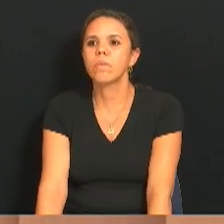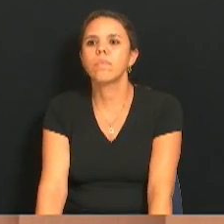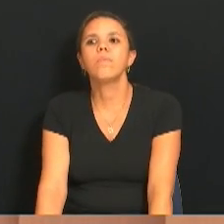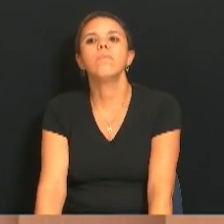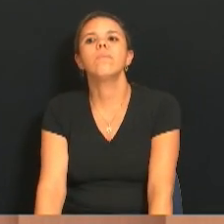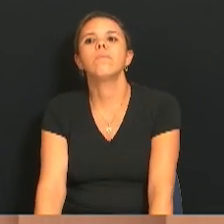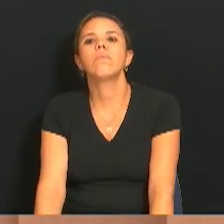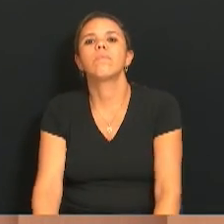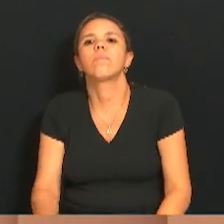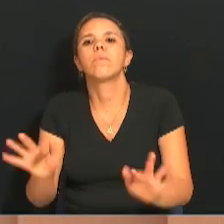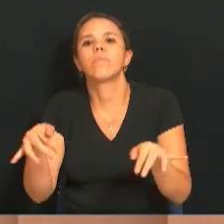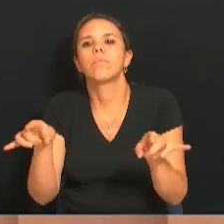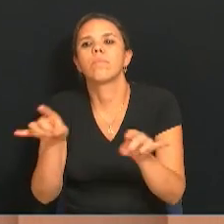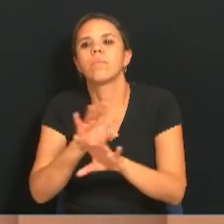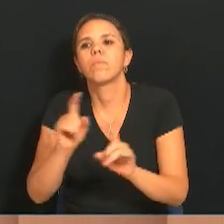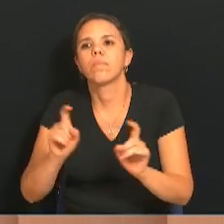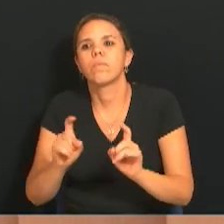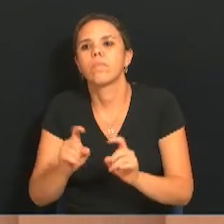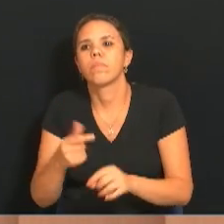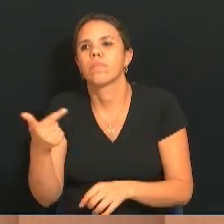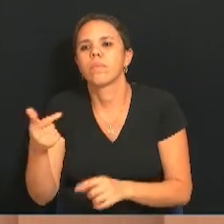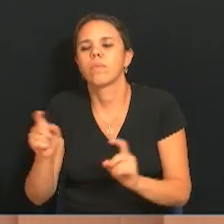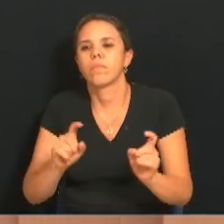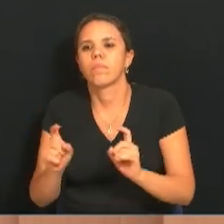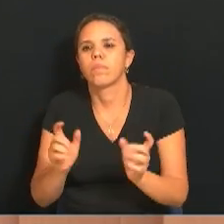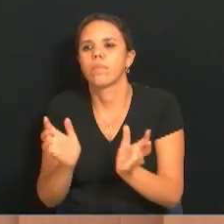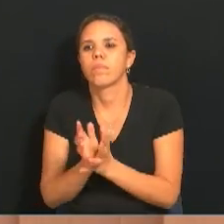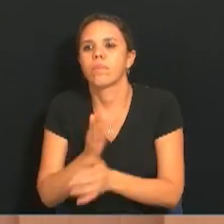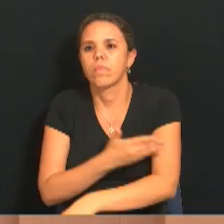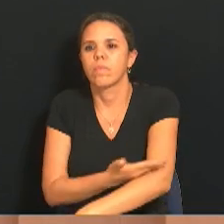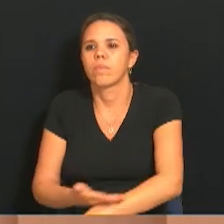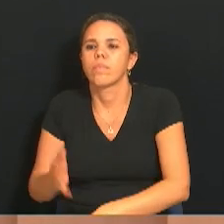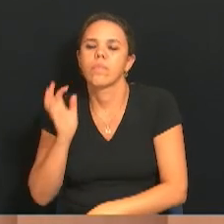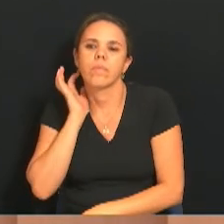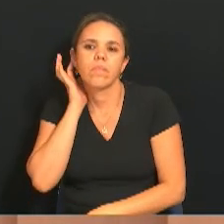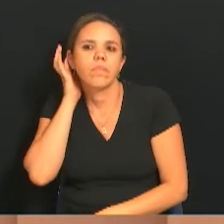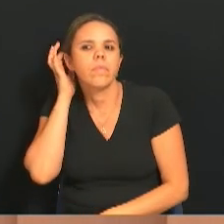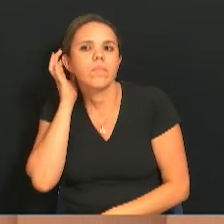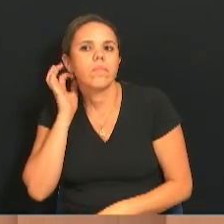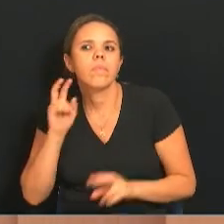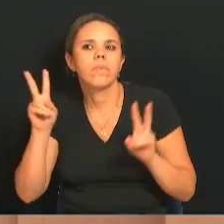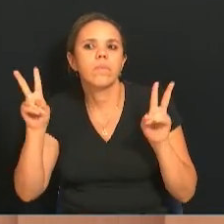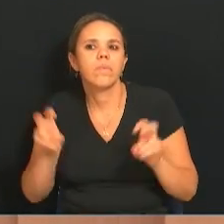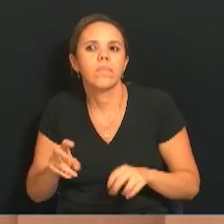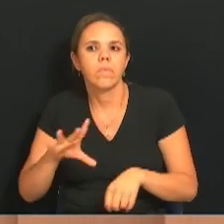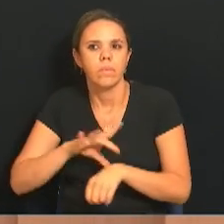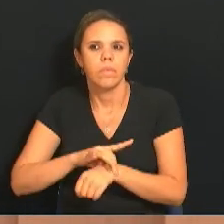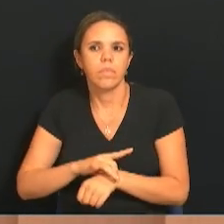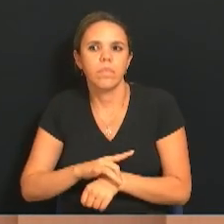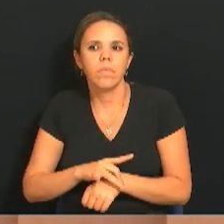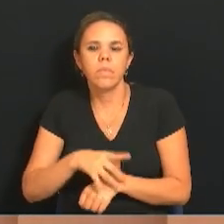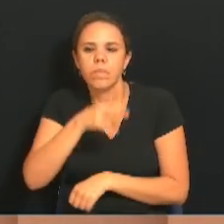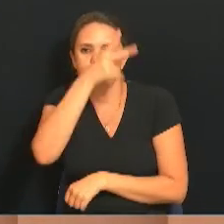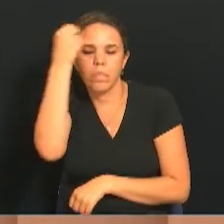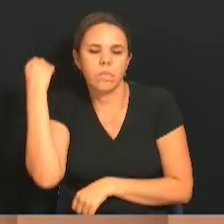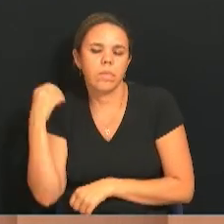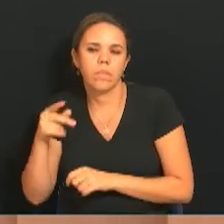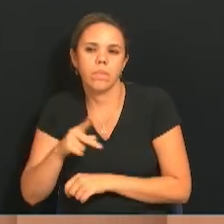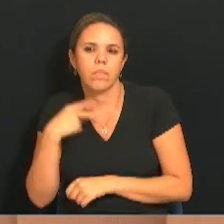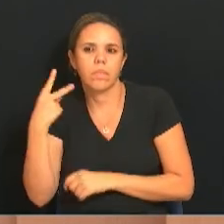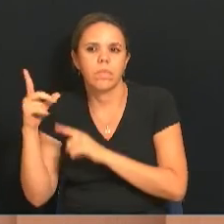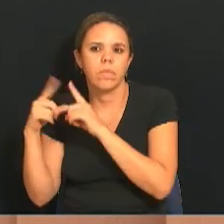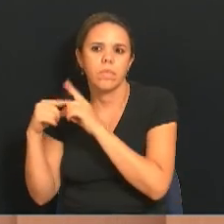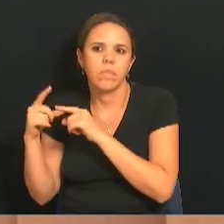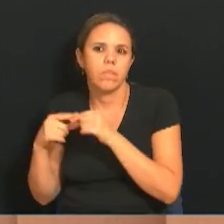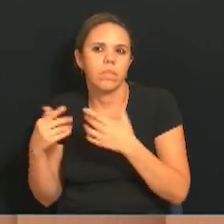Está encerrada essa que foi a segunda reunião ordinária dessa comissão para assuntos de segurança pública, presidida pelo vereador Major